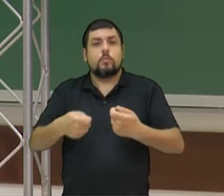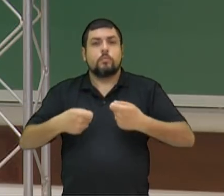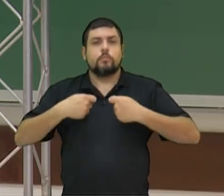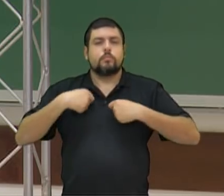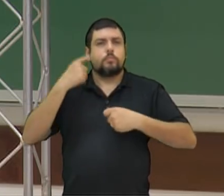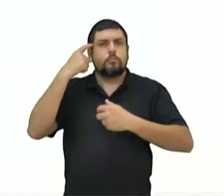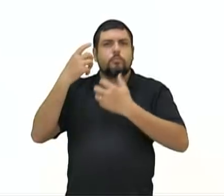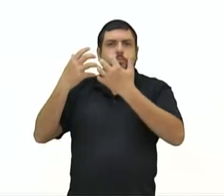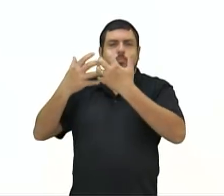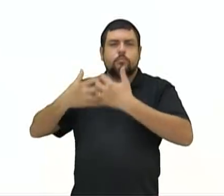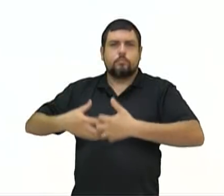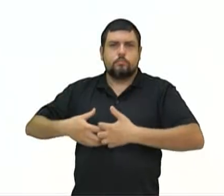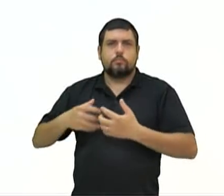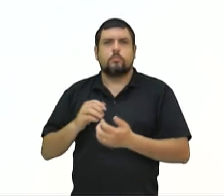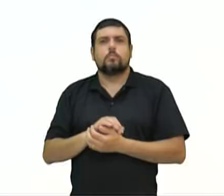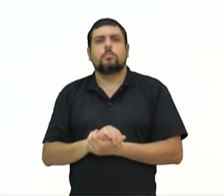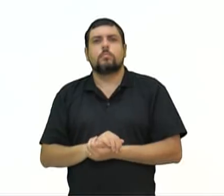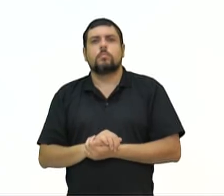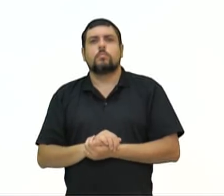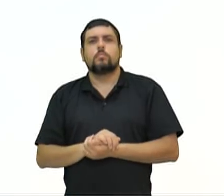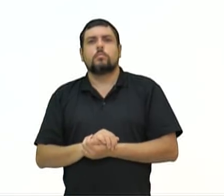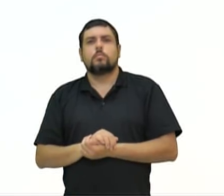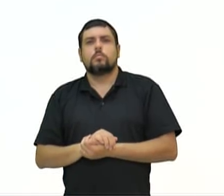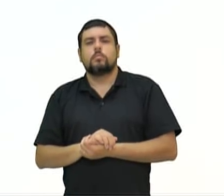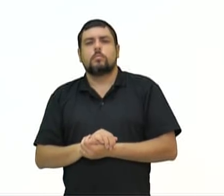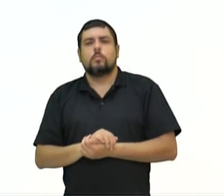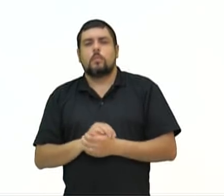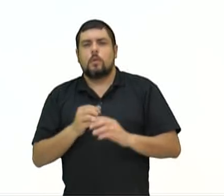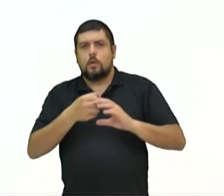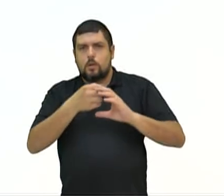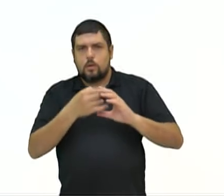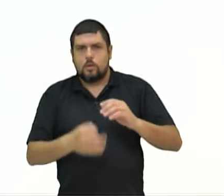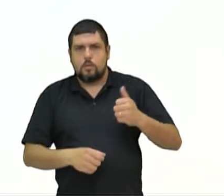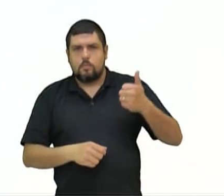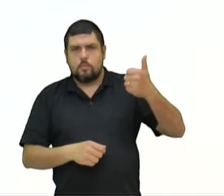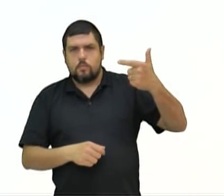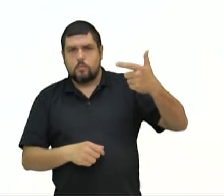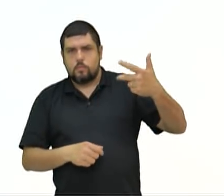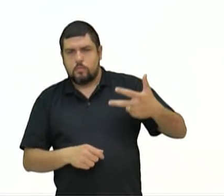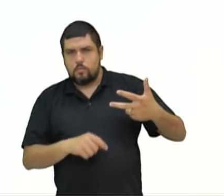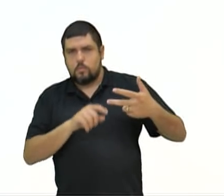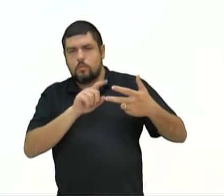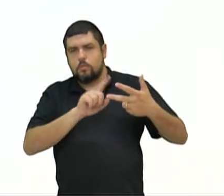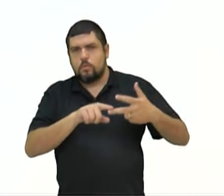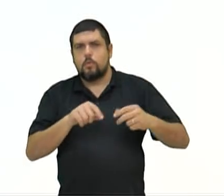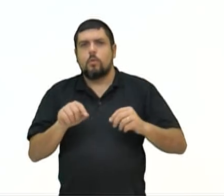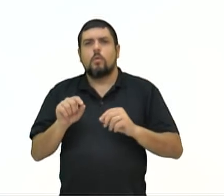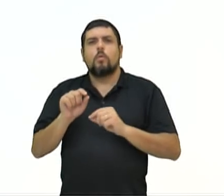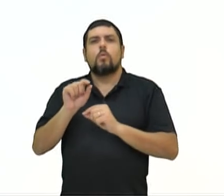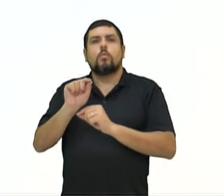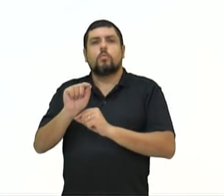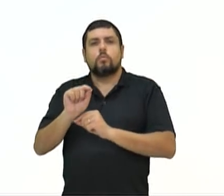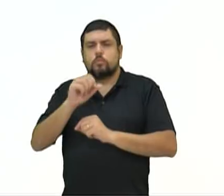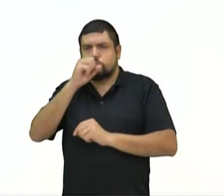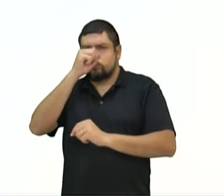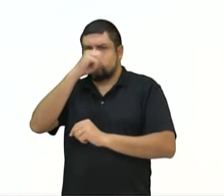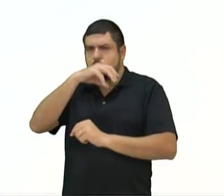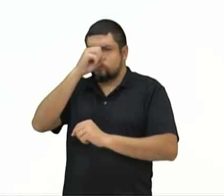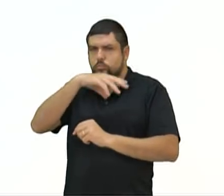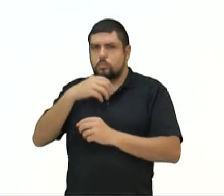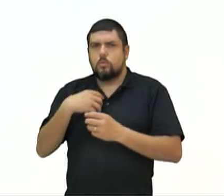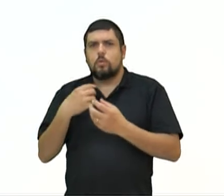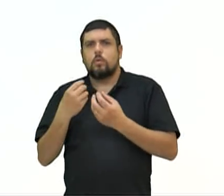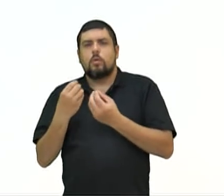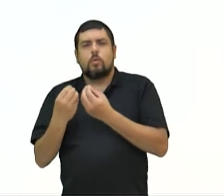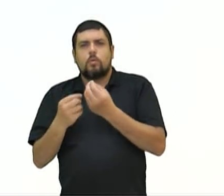certo? No terceiro item aqui das características, a gente tem assim, a agressividade presente na charge incita o leitor a